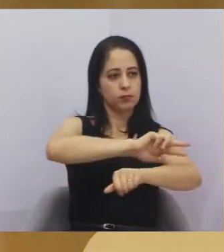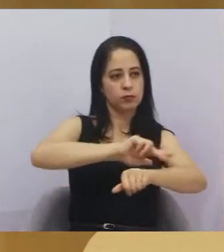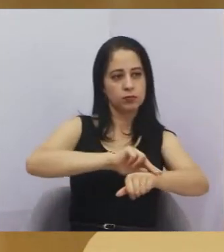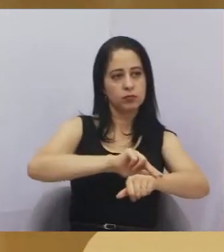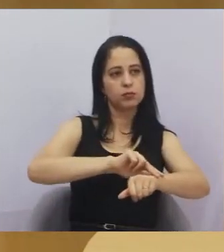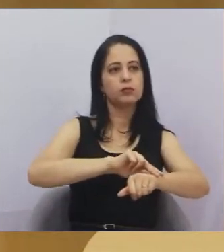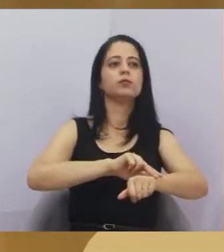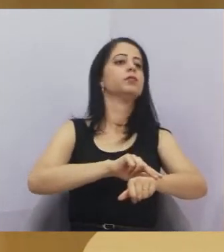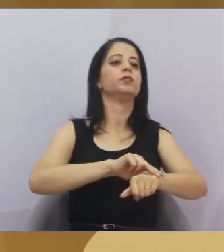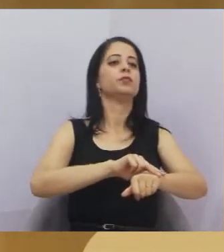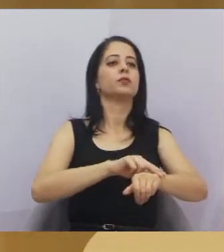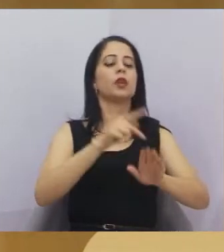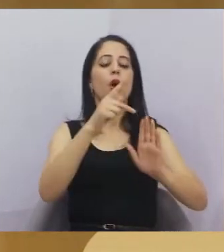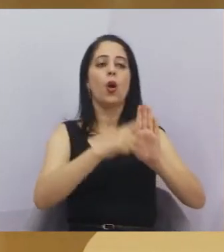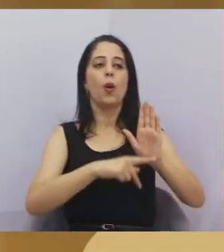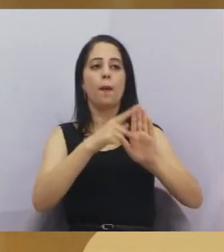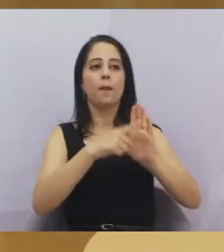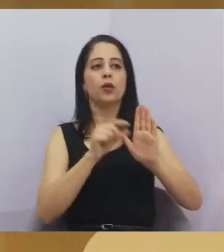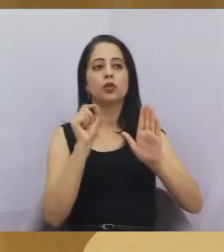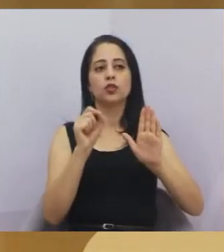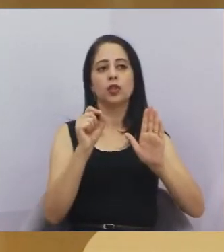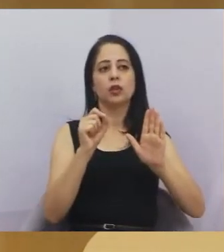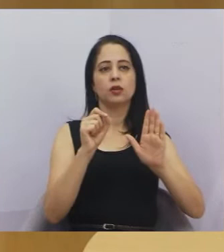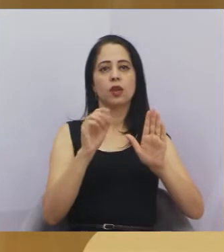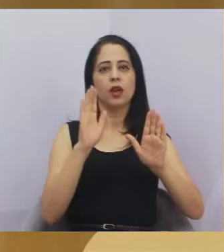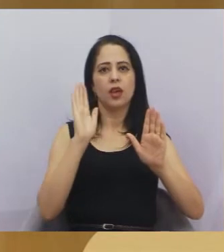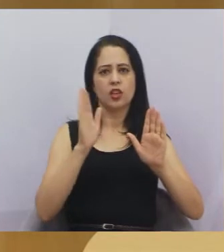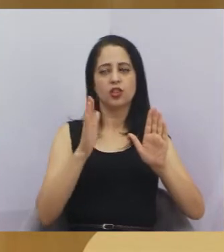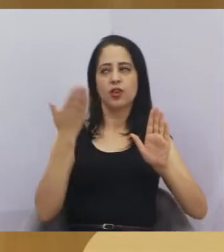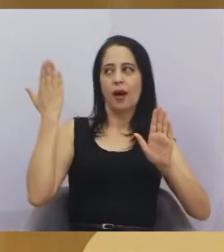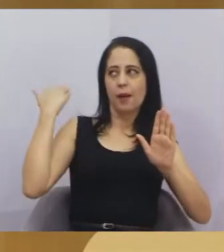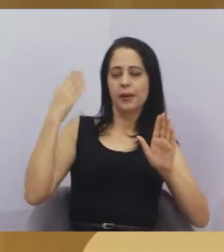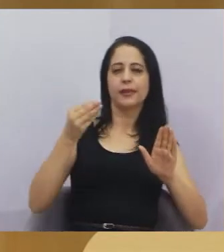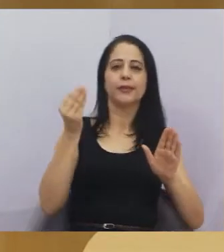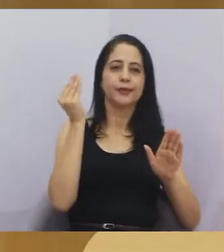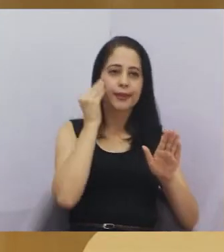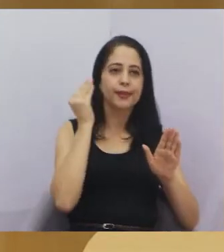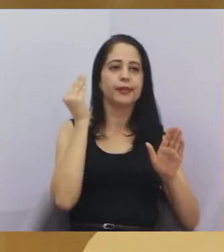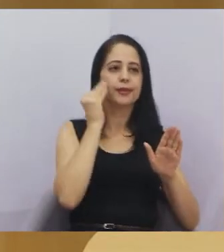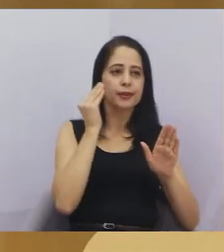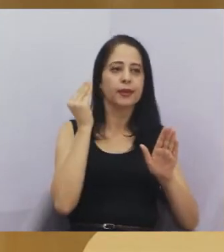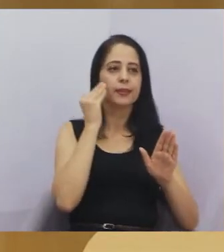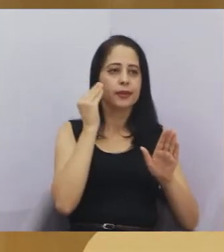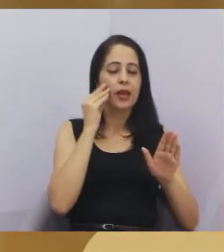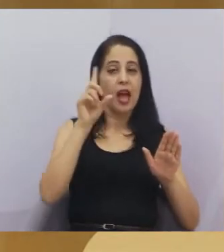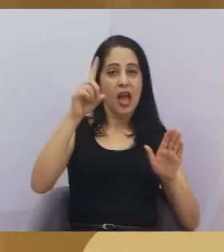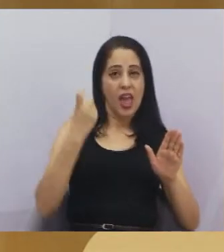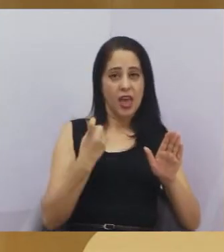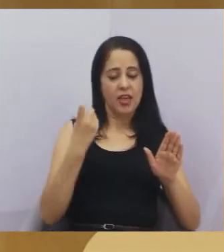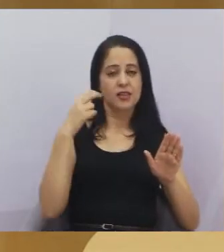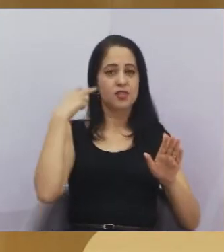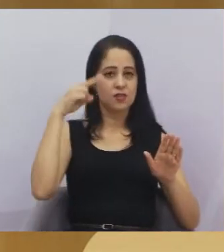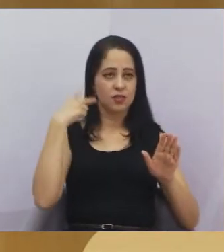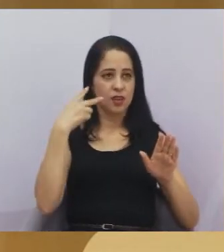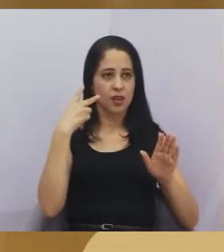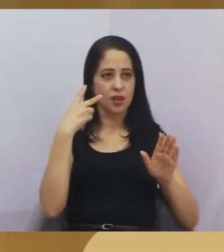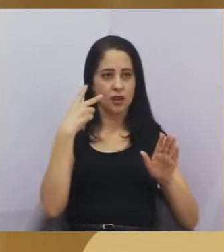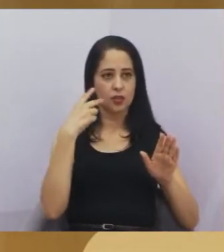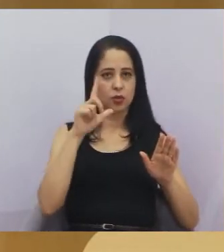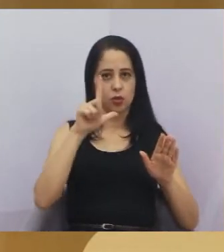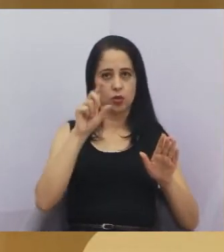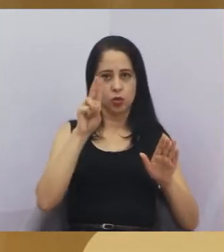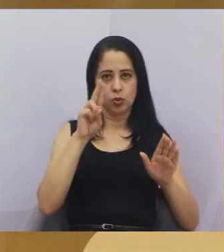esse, para quem estava na legislatura passada, que já foi tentado colocar em prática pela ex-vereadora